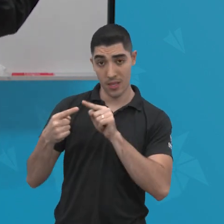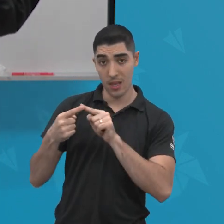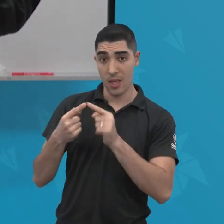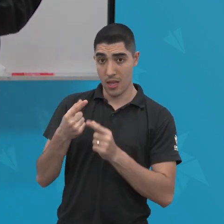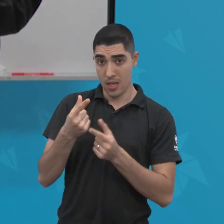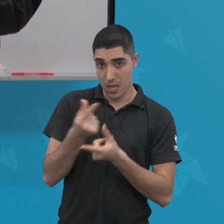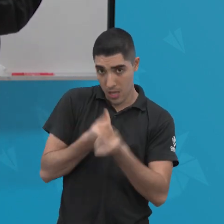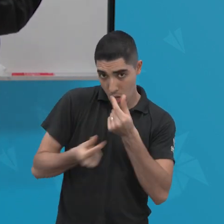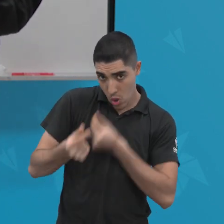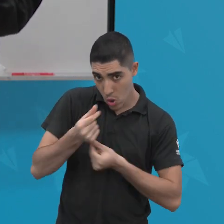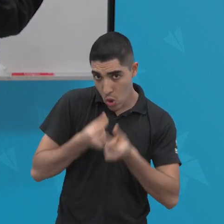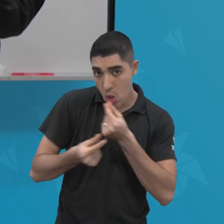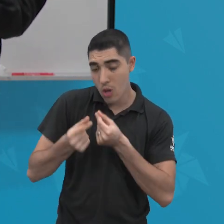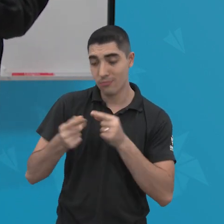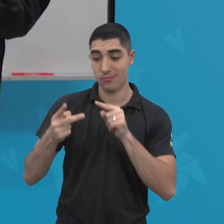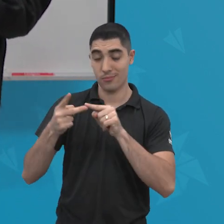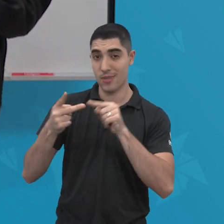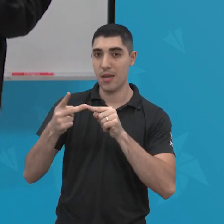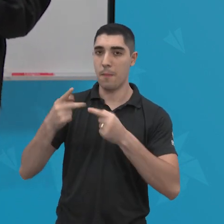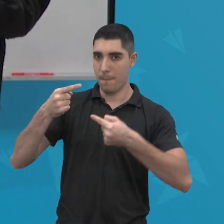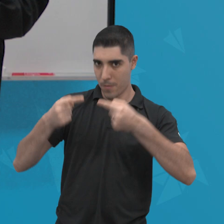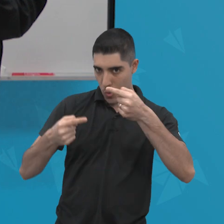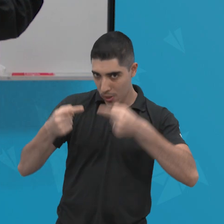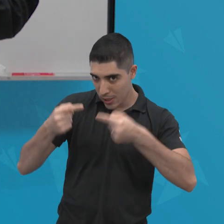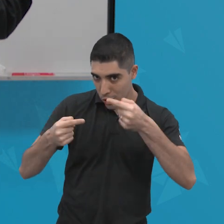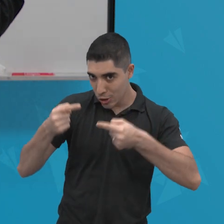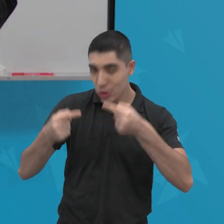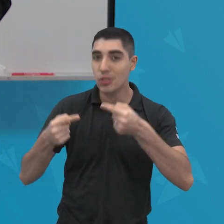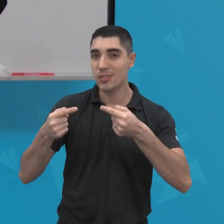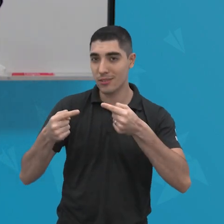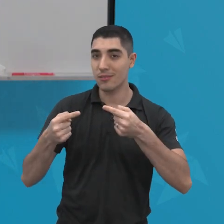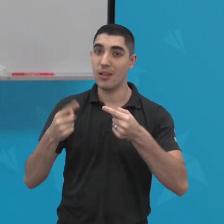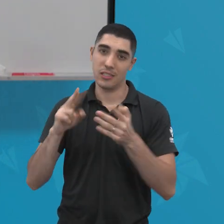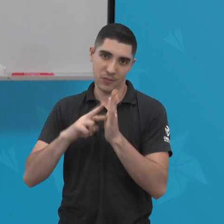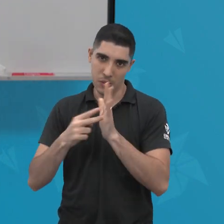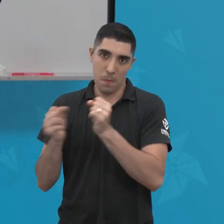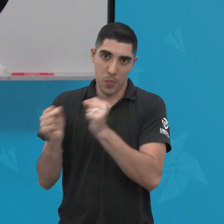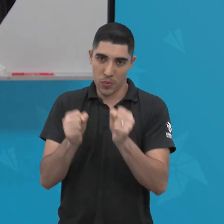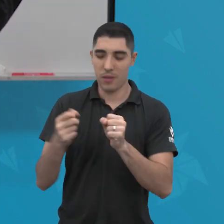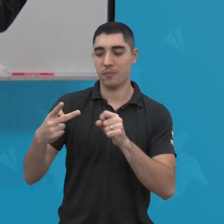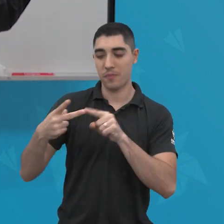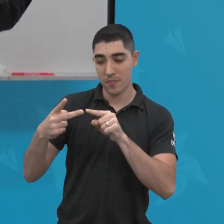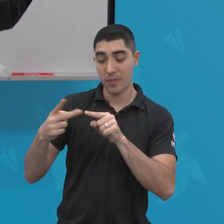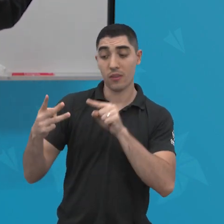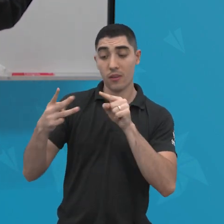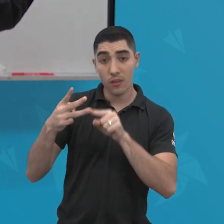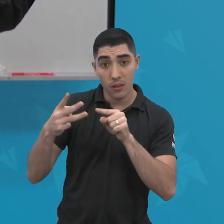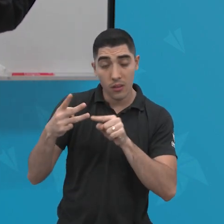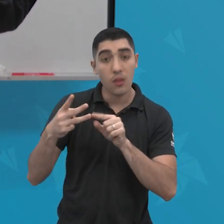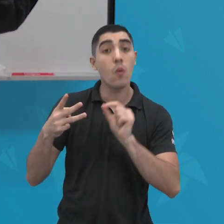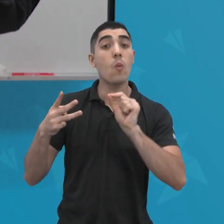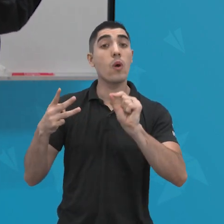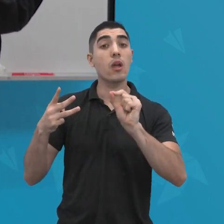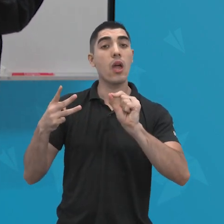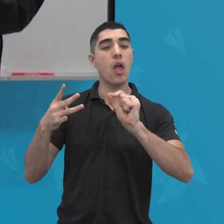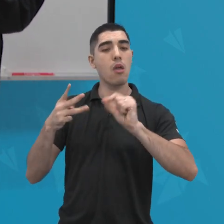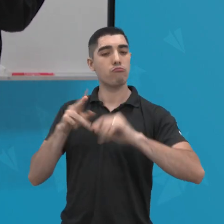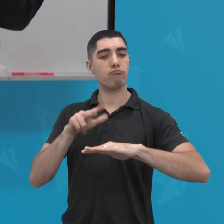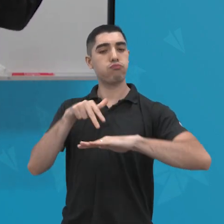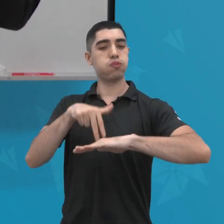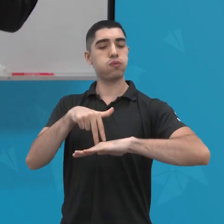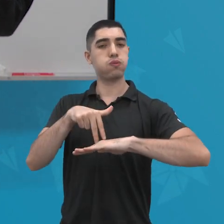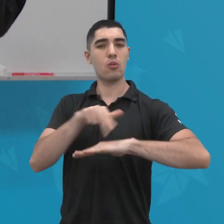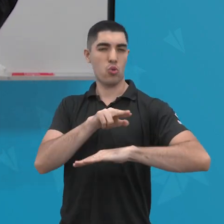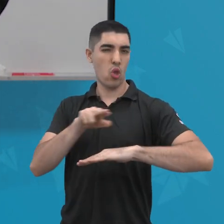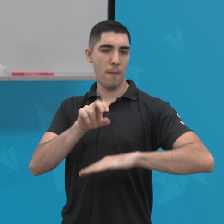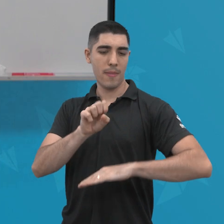Riqueza econômica, riqueza política, ou seja, poder, e uma riqueza de ordem simbólica